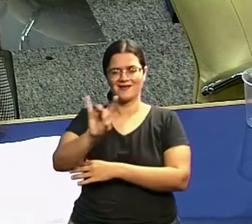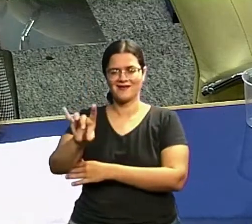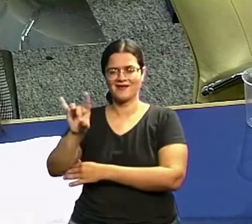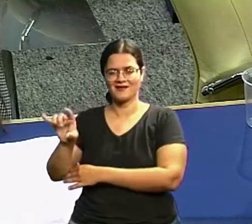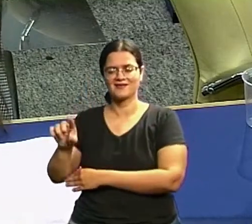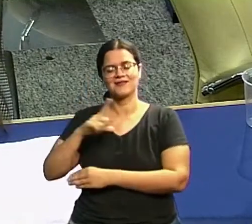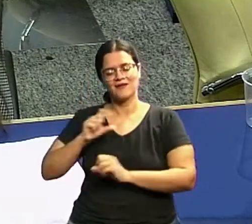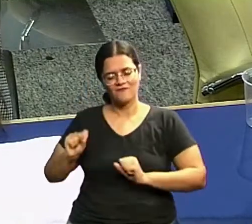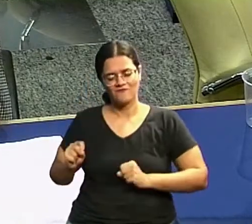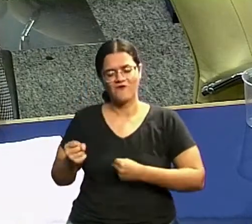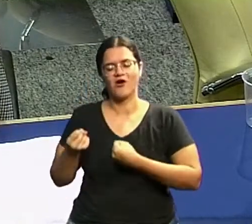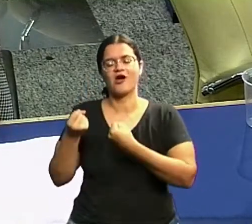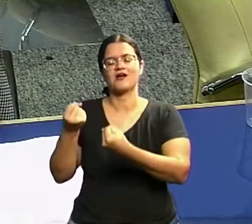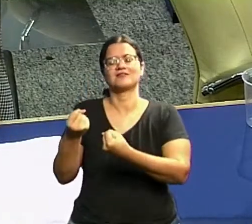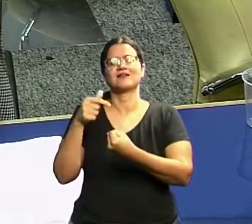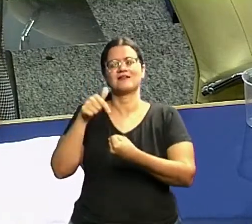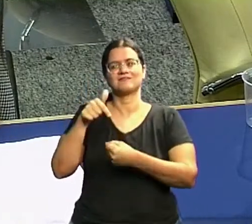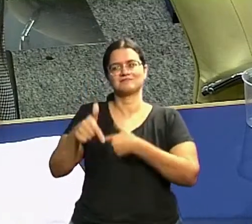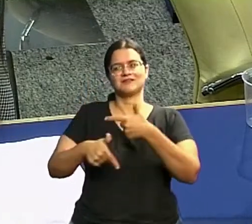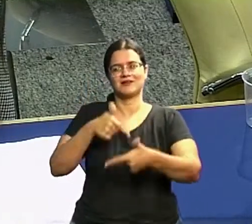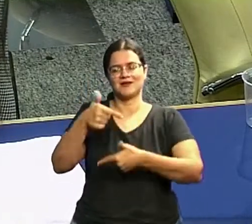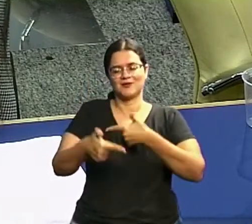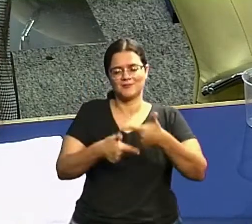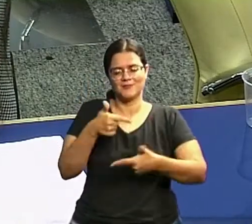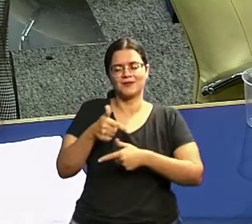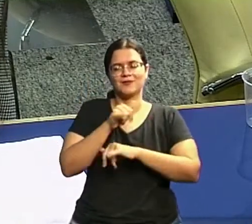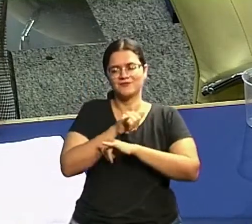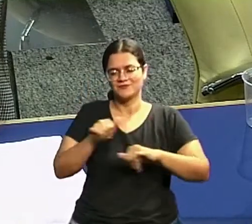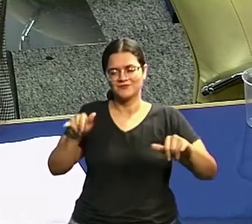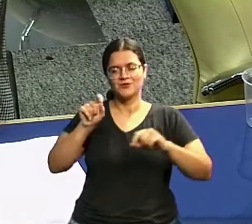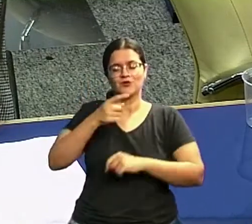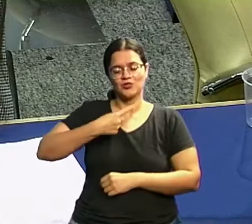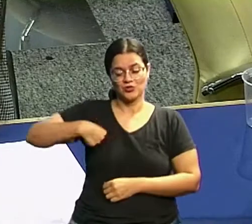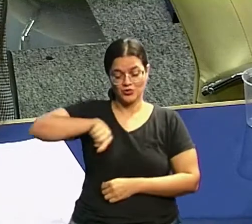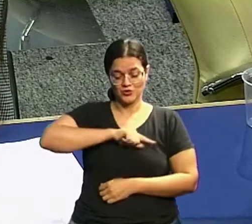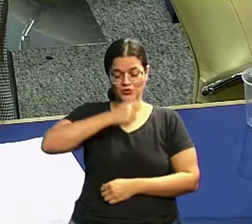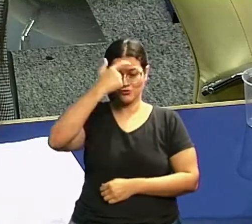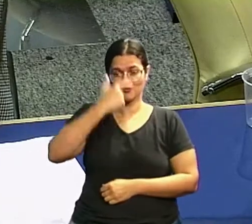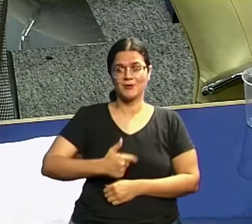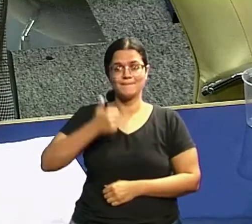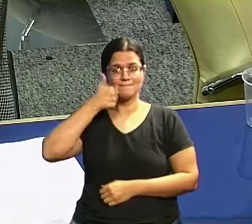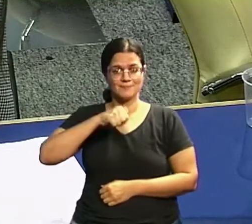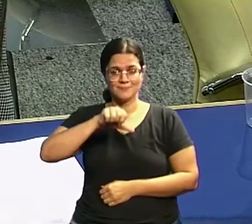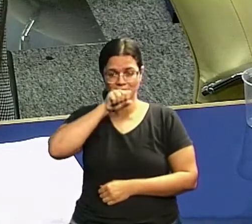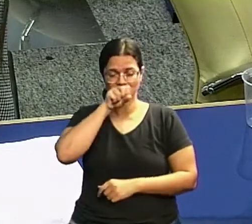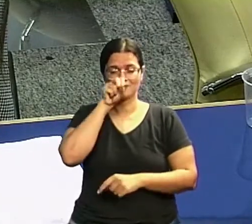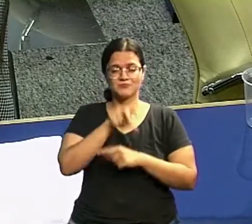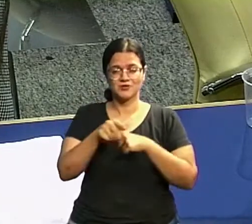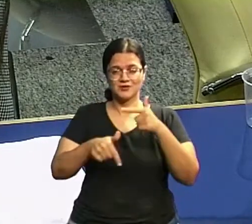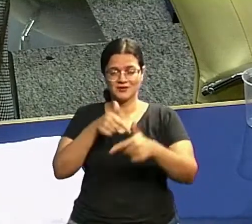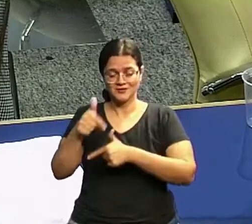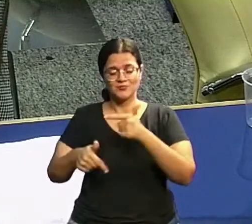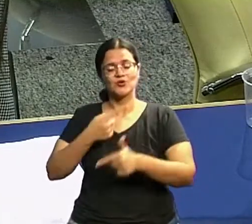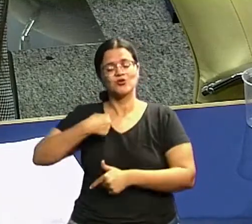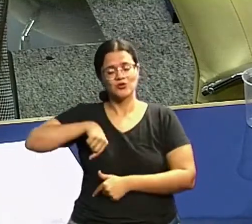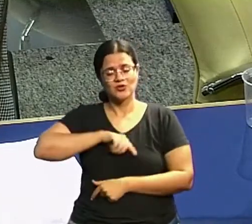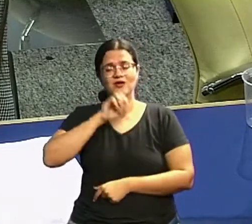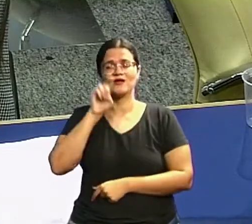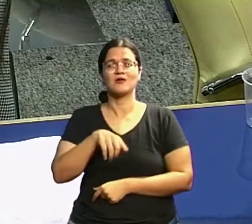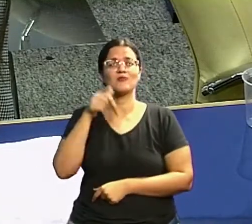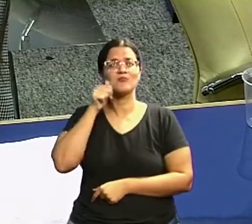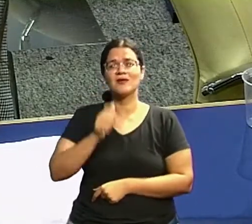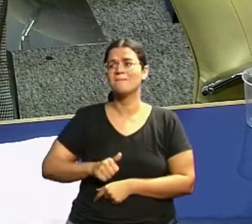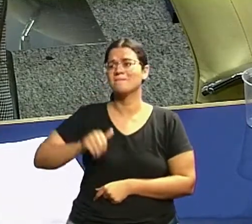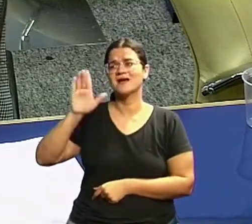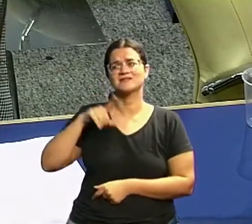parlamentar por fortalecer essa bandeira, dizer que nós, mães trabalhadoras, fomos as mulheres